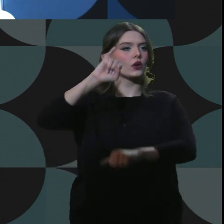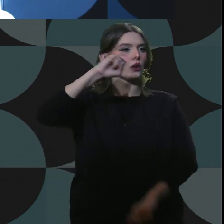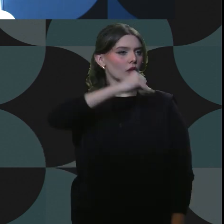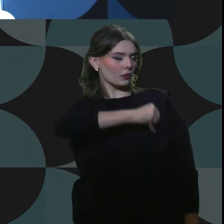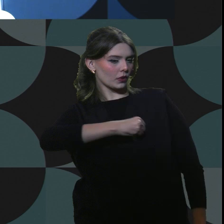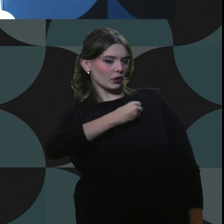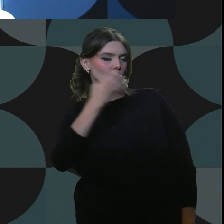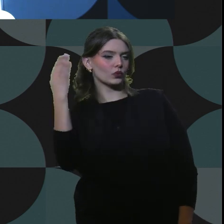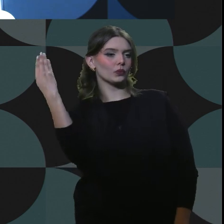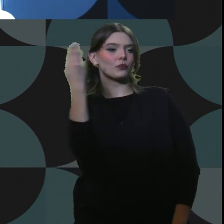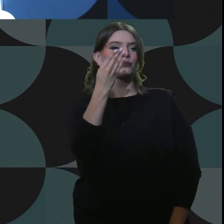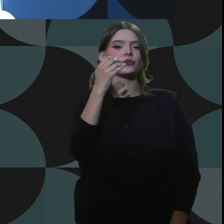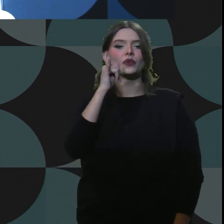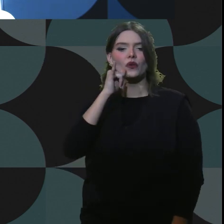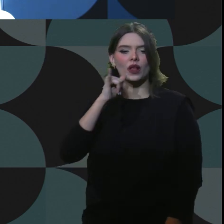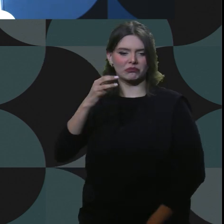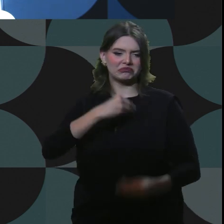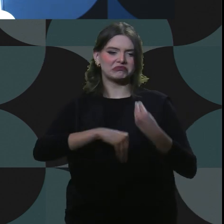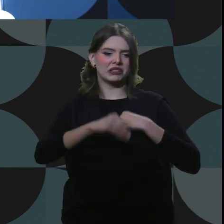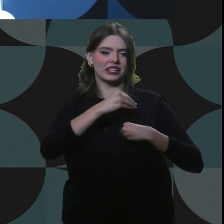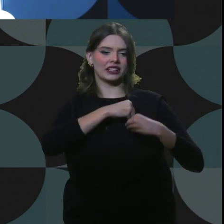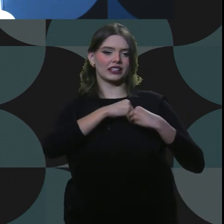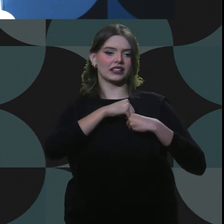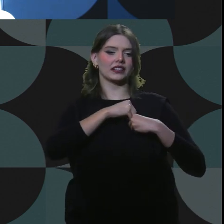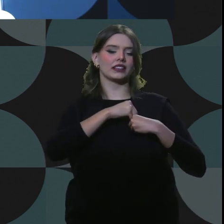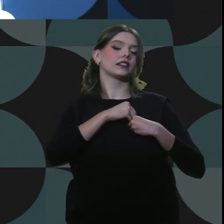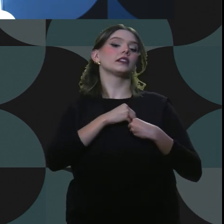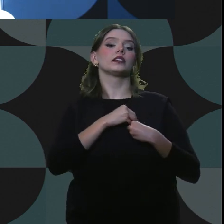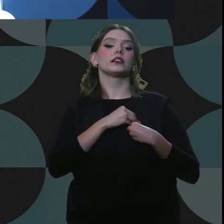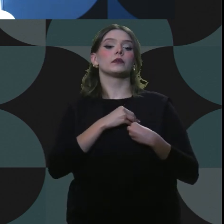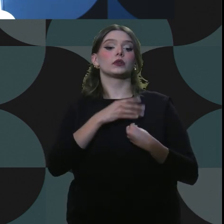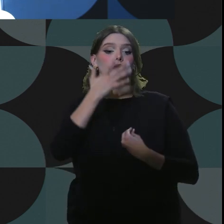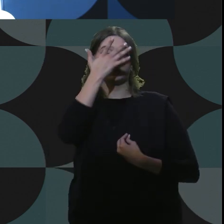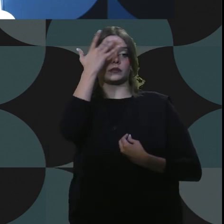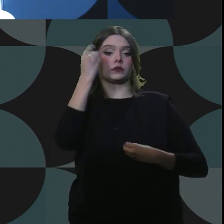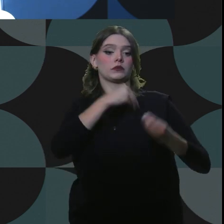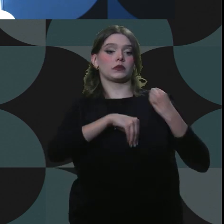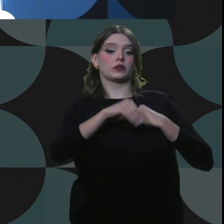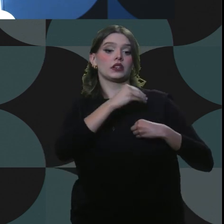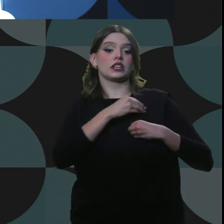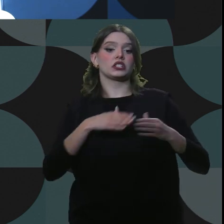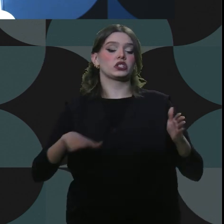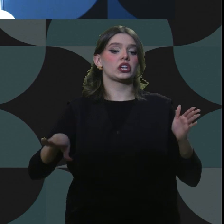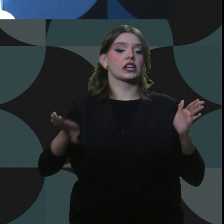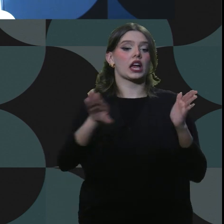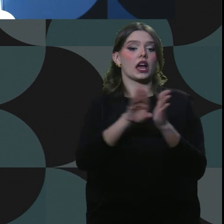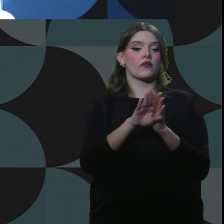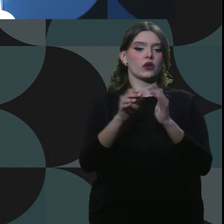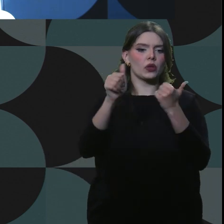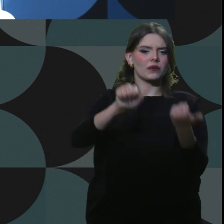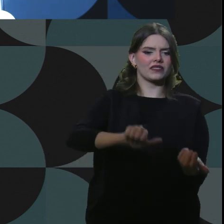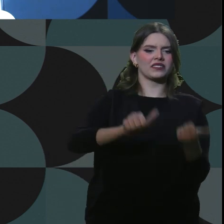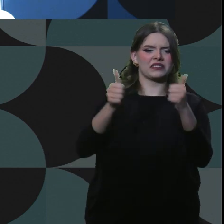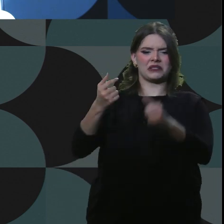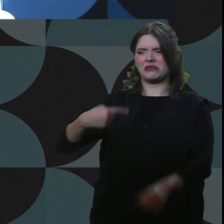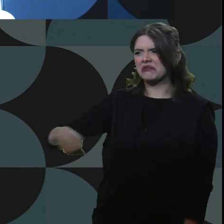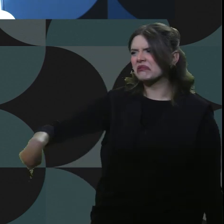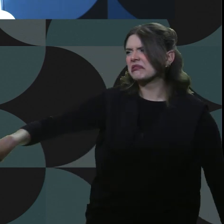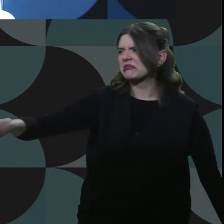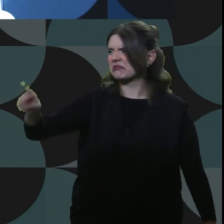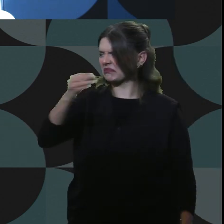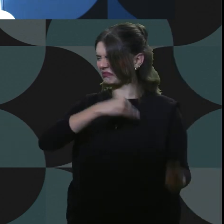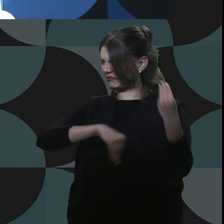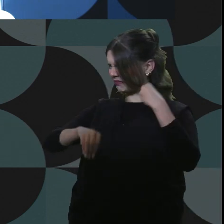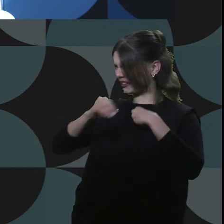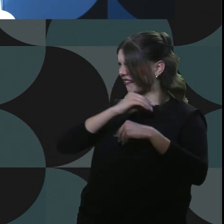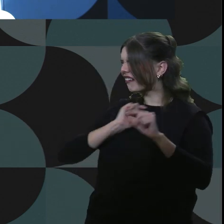seus pecados. Vendo ele, porém, que muitos fariseus, saduceus vinham ao batismo, disse-lhes: raça de víboras,